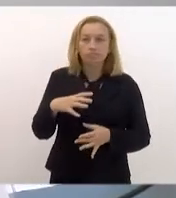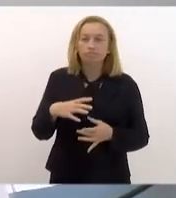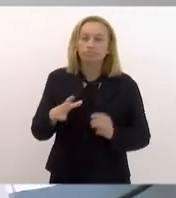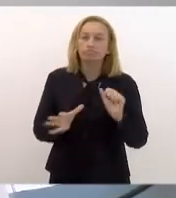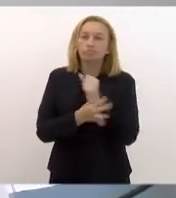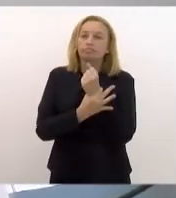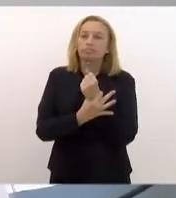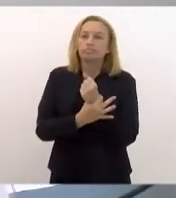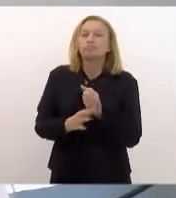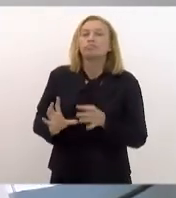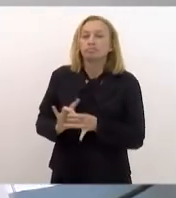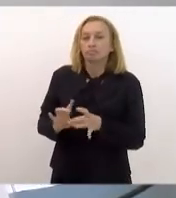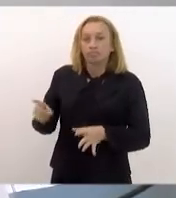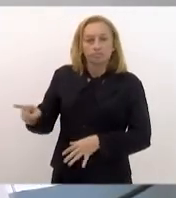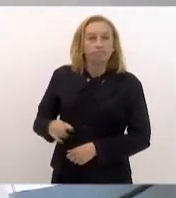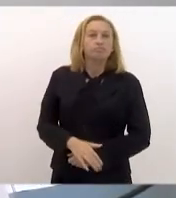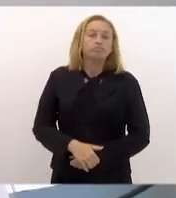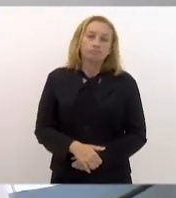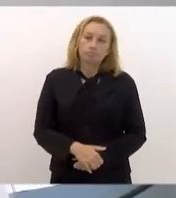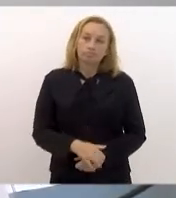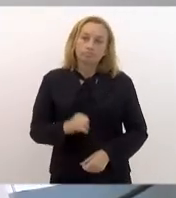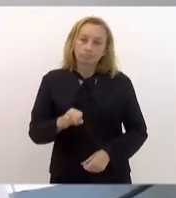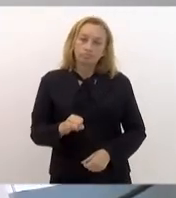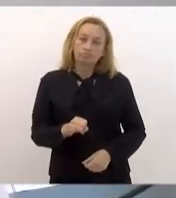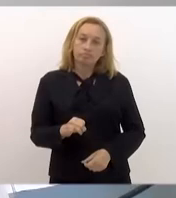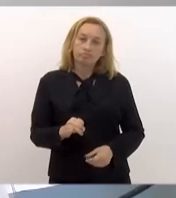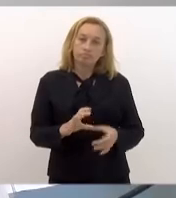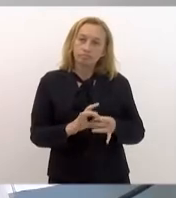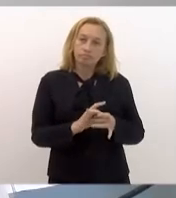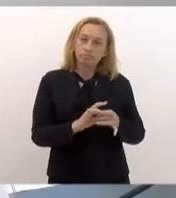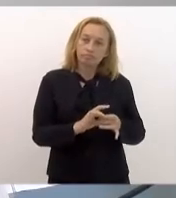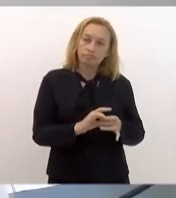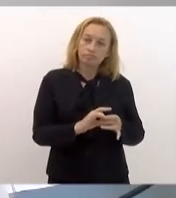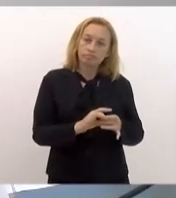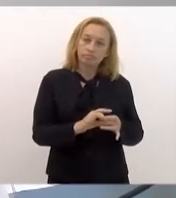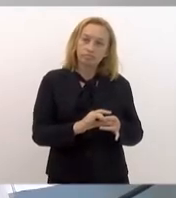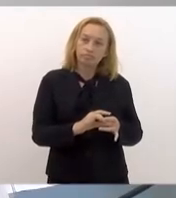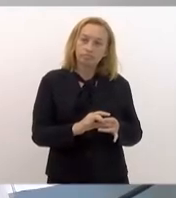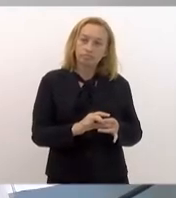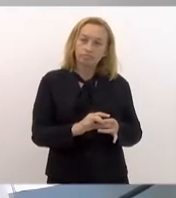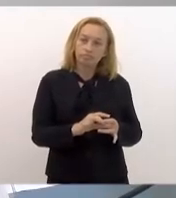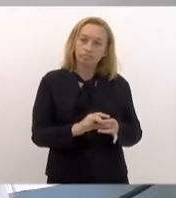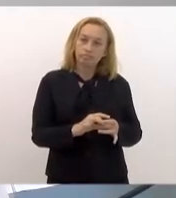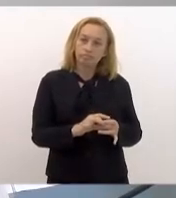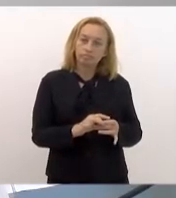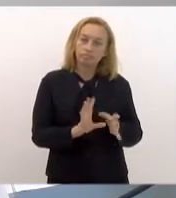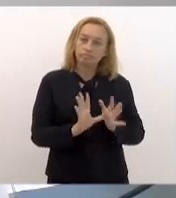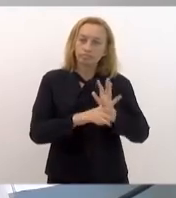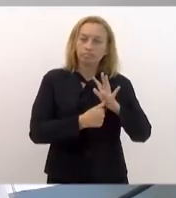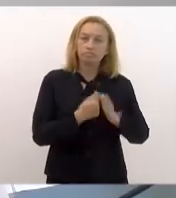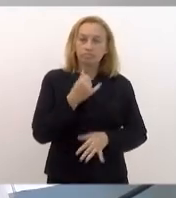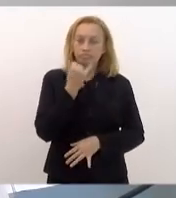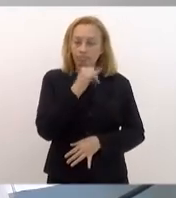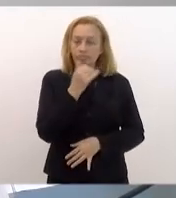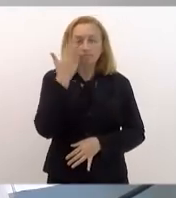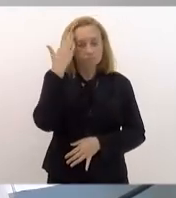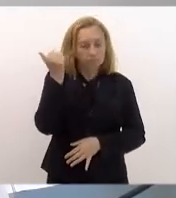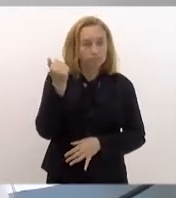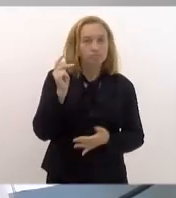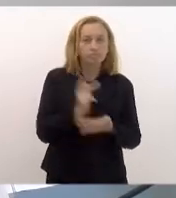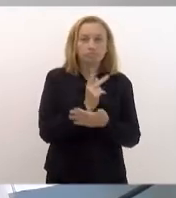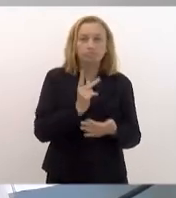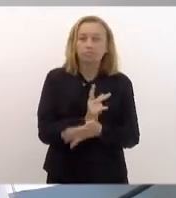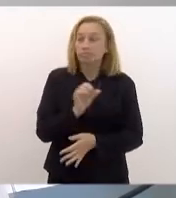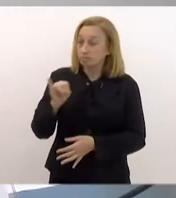está entendendo? Porque sim, você é o poder. Se ele fez o gato, ele sabe que ele está errado. Né? Mas quando você legaliza, cobre